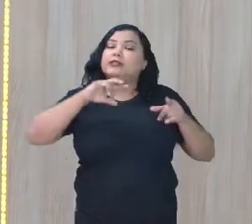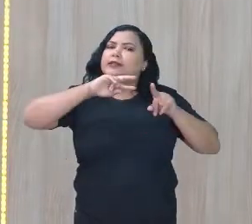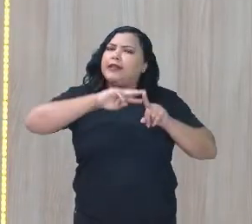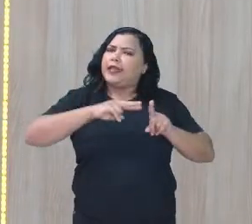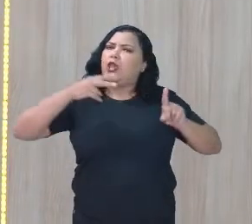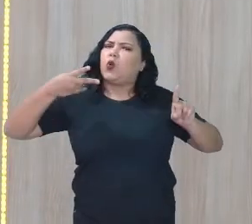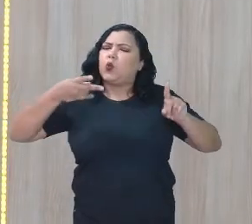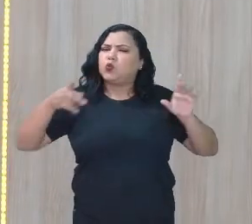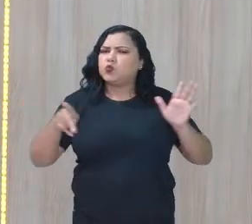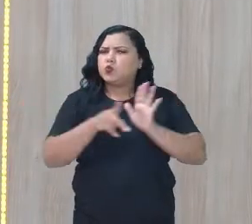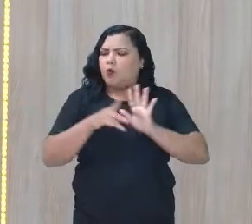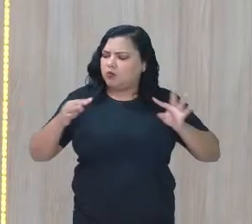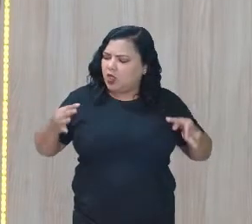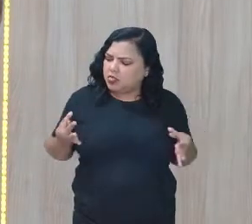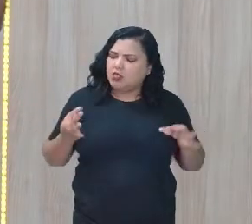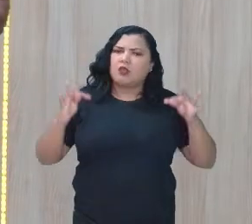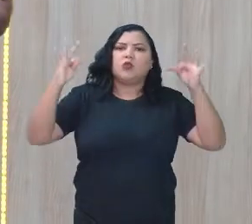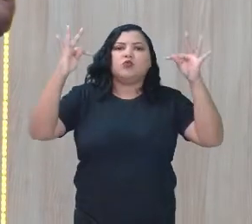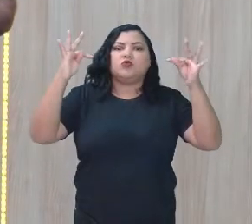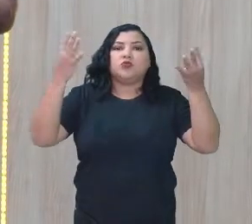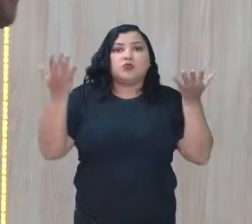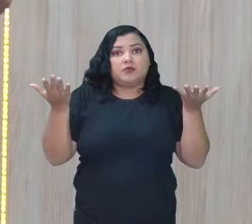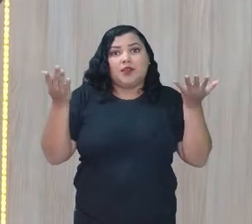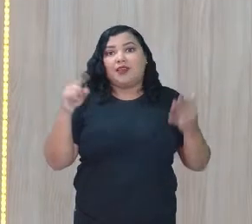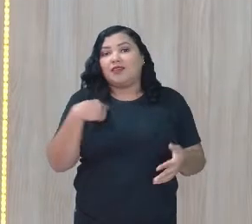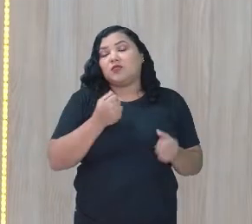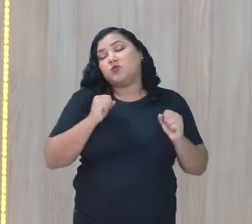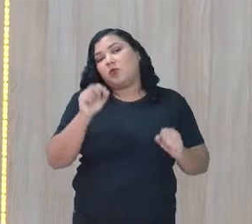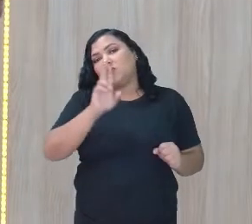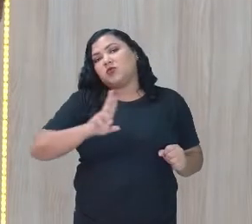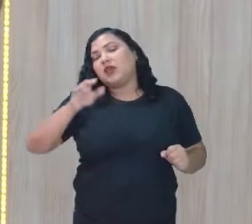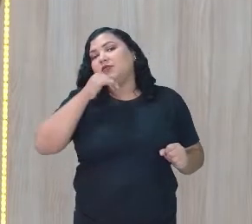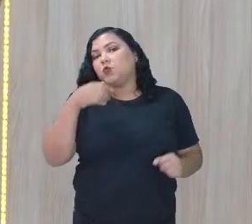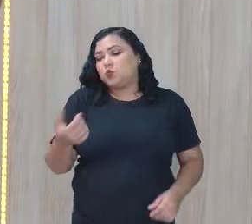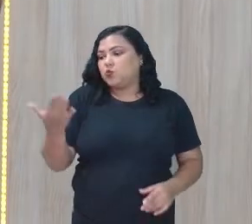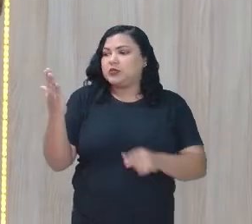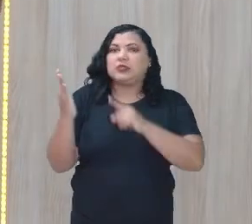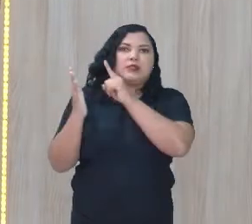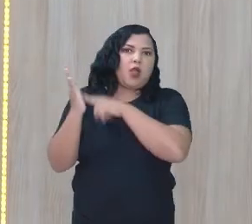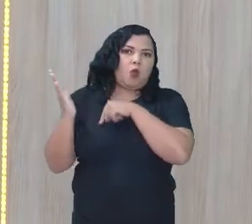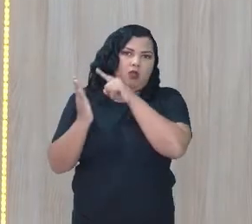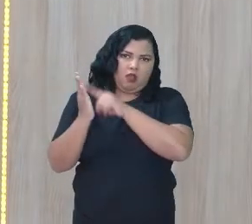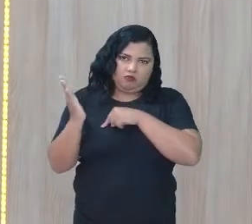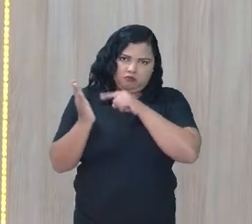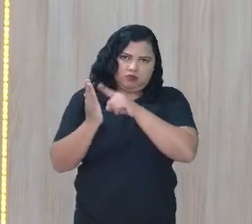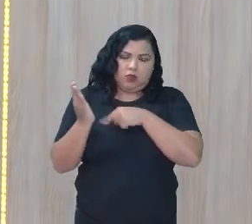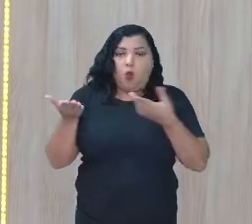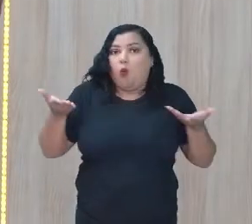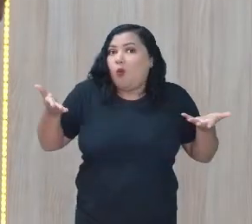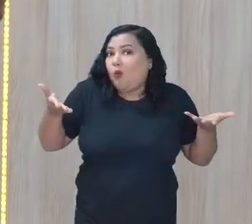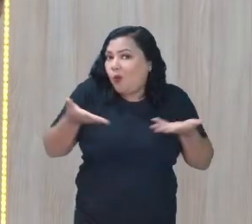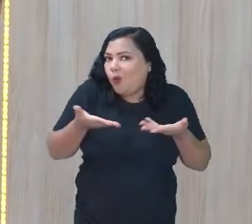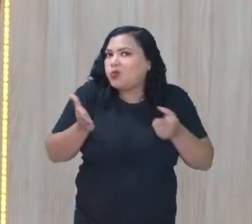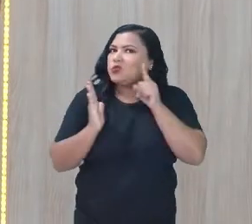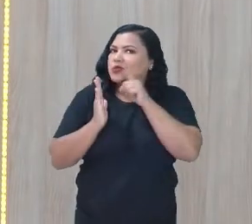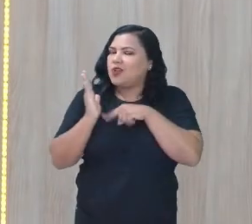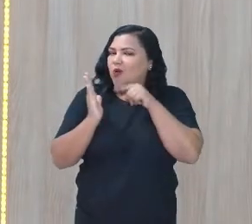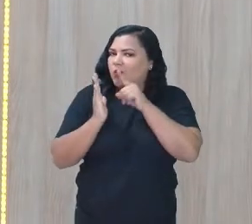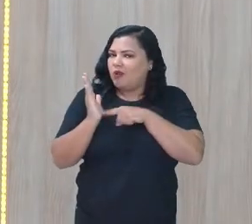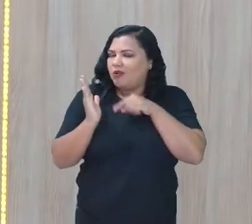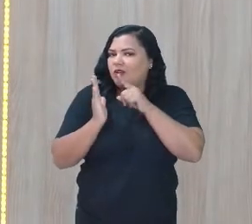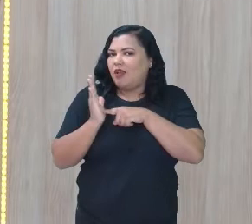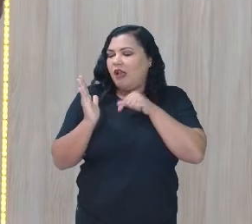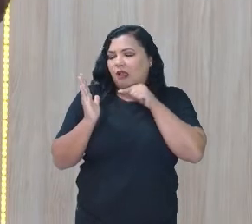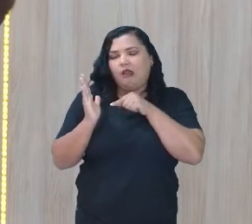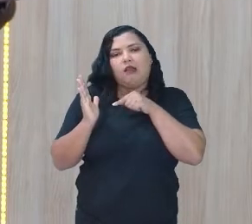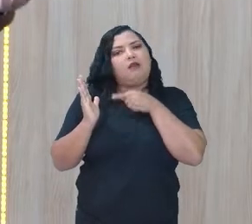ferramentas tecnológicas, né, na nossa mão, por exemplo, o celular. O celular, hoje, ele é um aparelho, né,